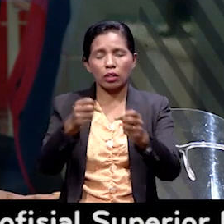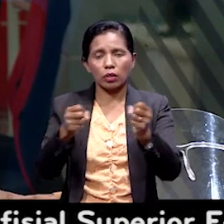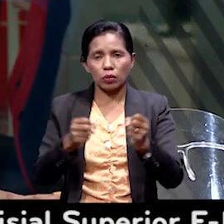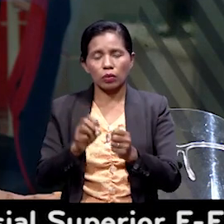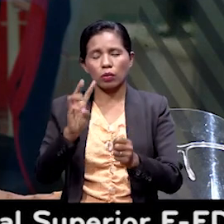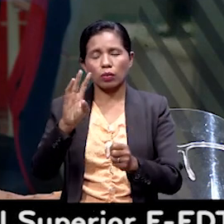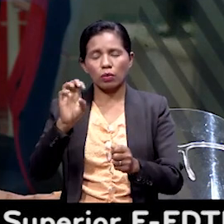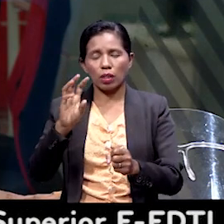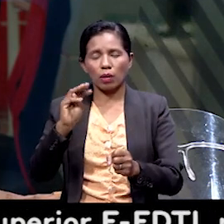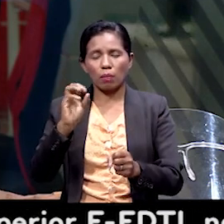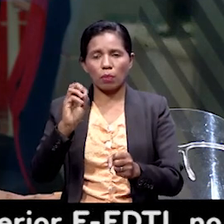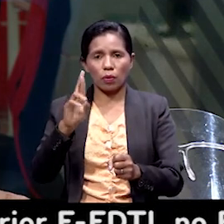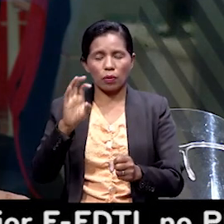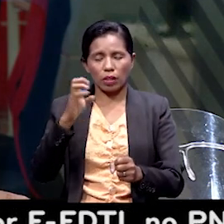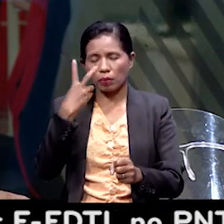São Calixto Caravário.